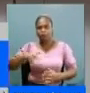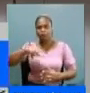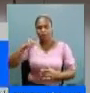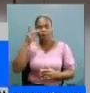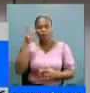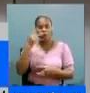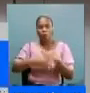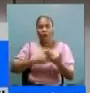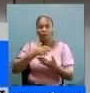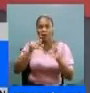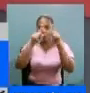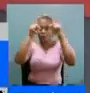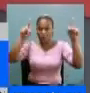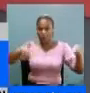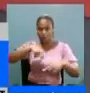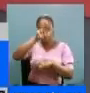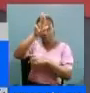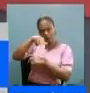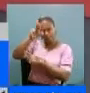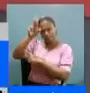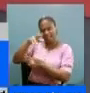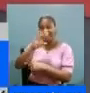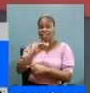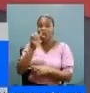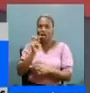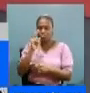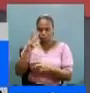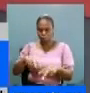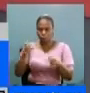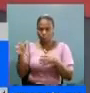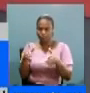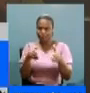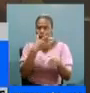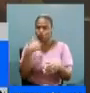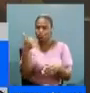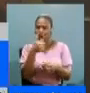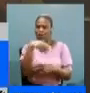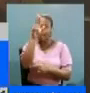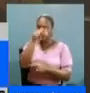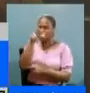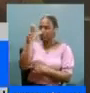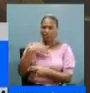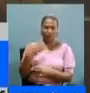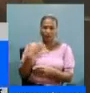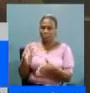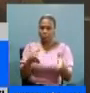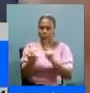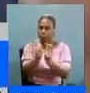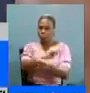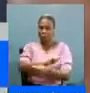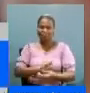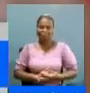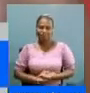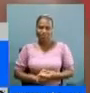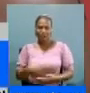e pinta há 10 anos. Já descobriu o seu caminho estético na arte de pintar e não pretende mudar de rumo. A minha